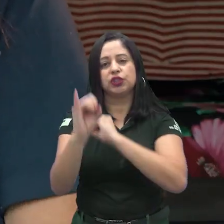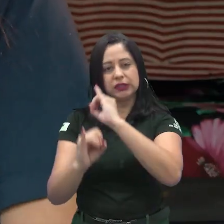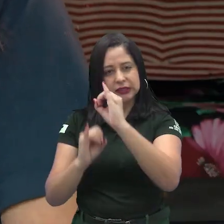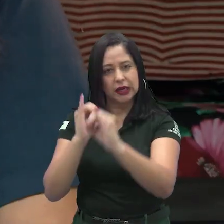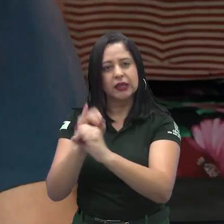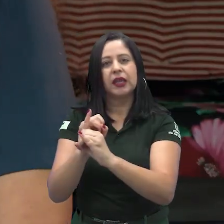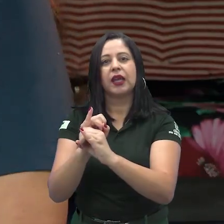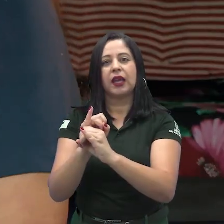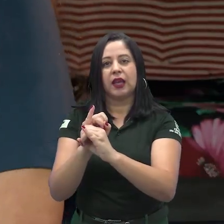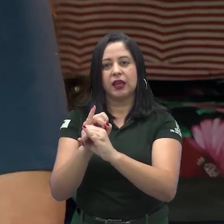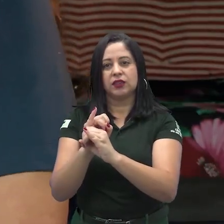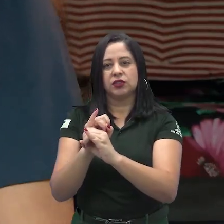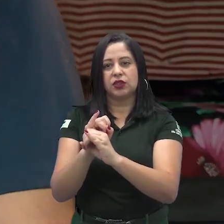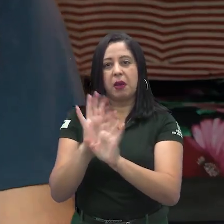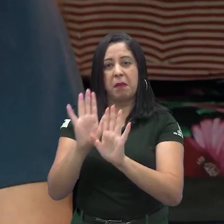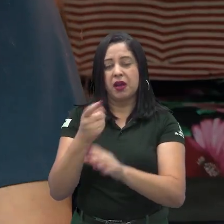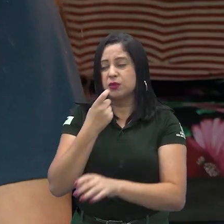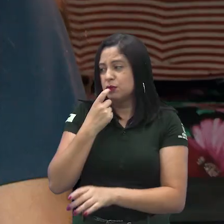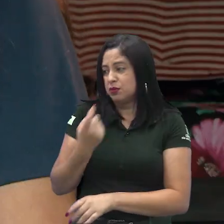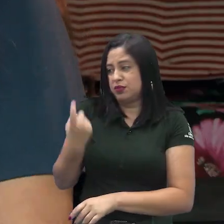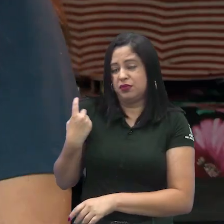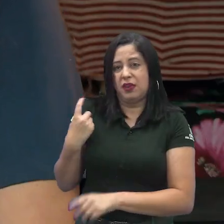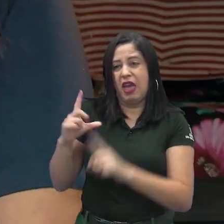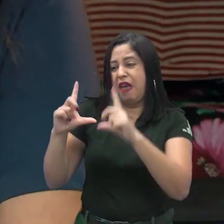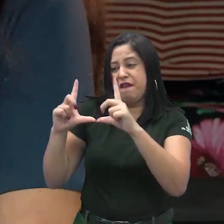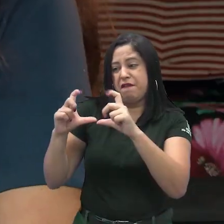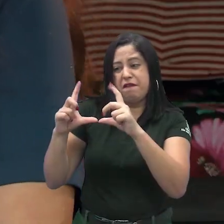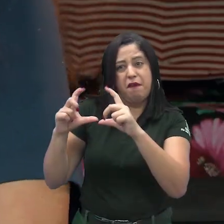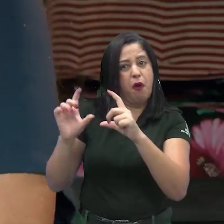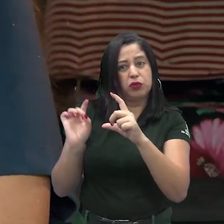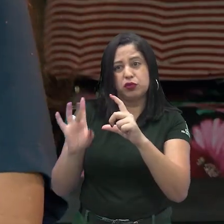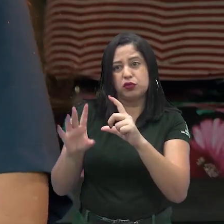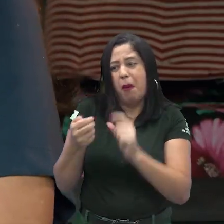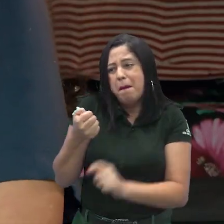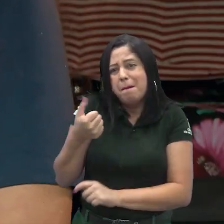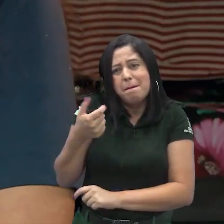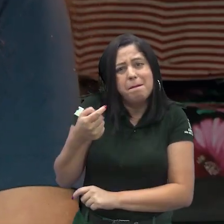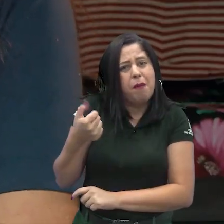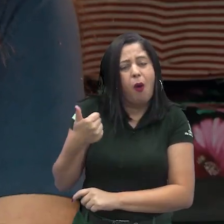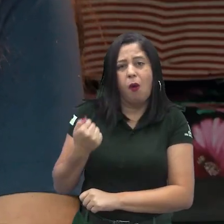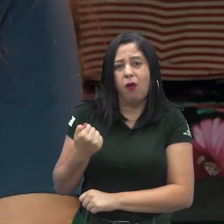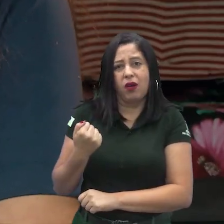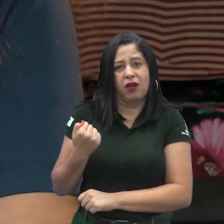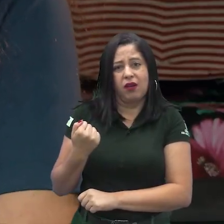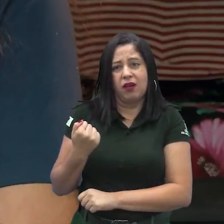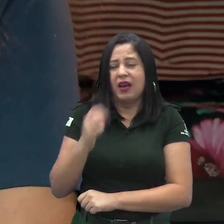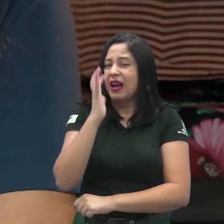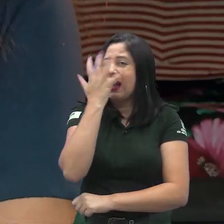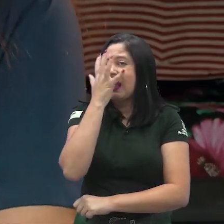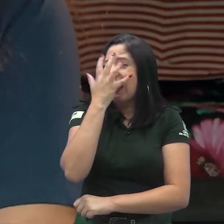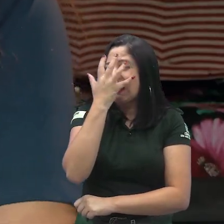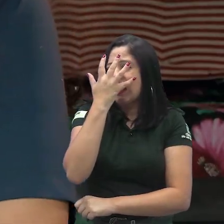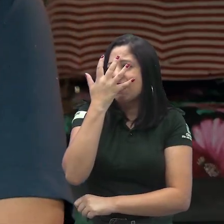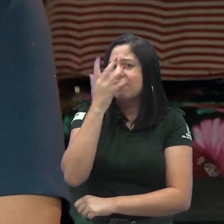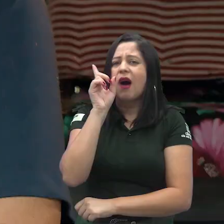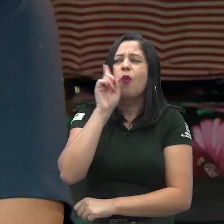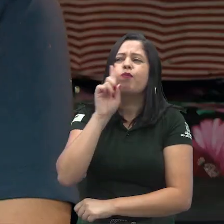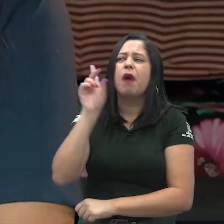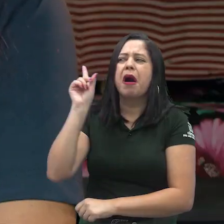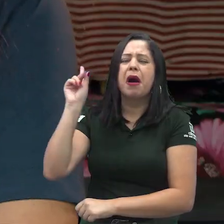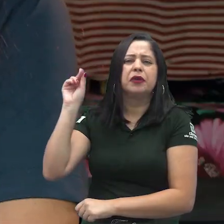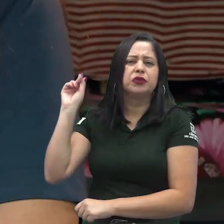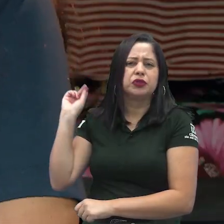tem tudo. Porque há pouco tempo atrás era poucas fotografias de alguma coisa que tinha, de carnavais que tinha